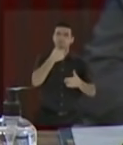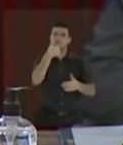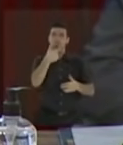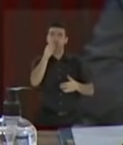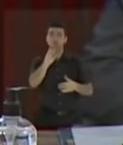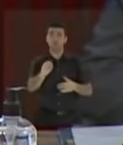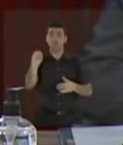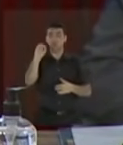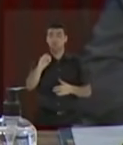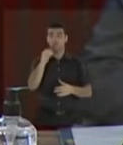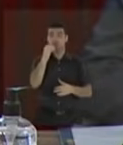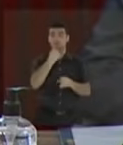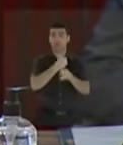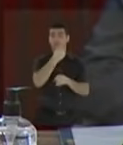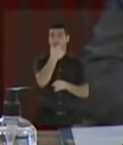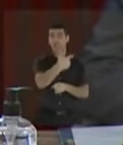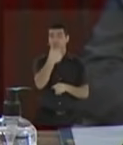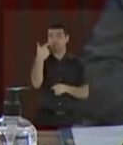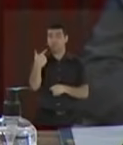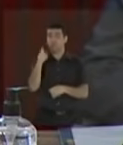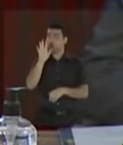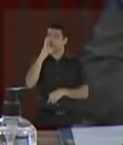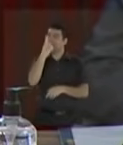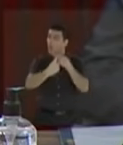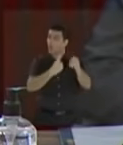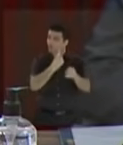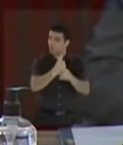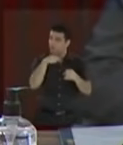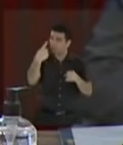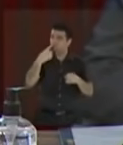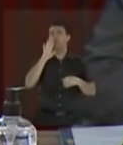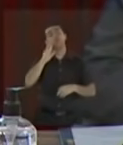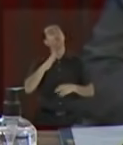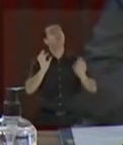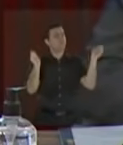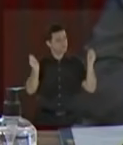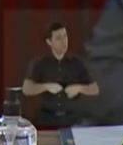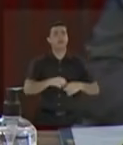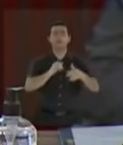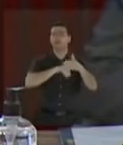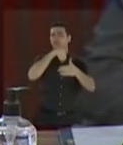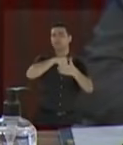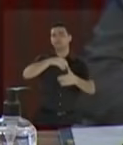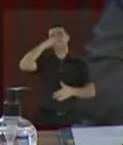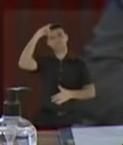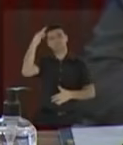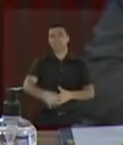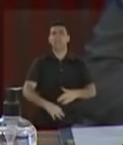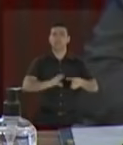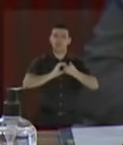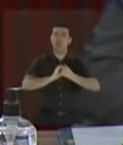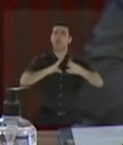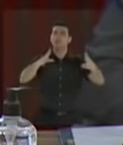lá na urna o esforço dele agora é de publicação de reconquistar esse eleitor que não é só o eleitor eu sei